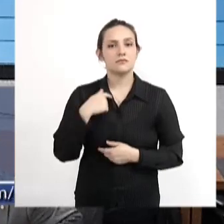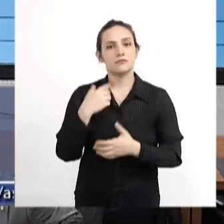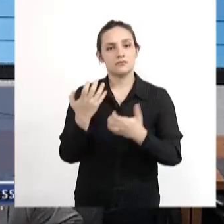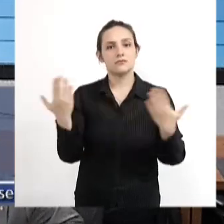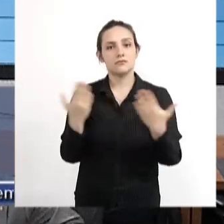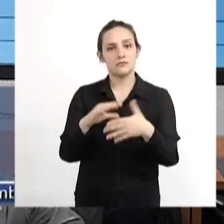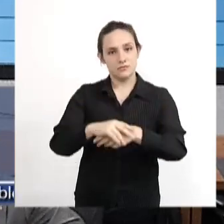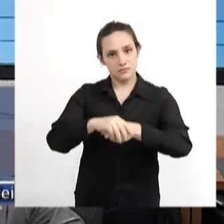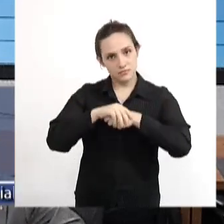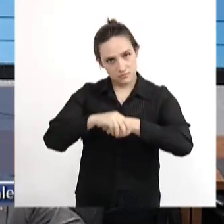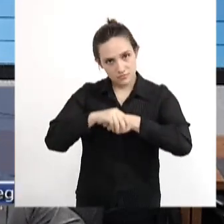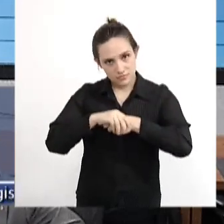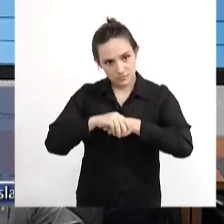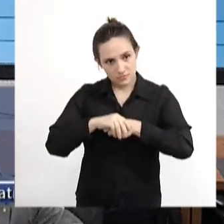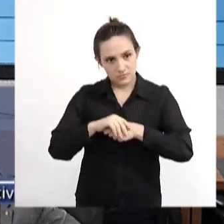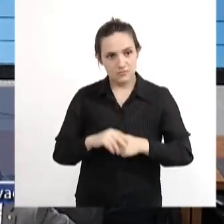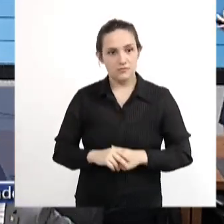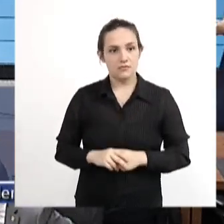Cumprimentar